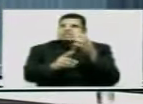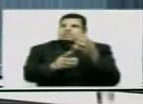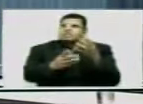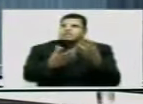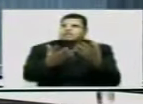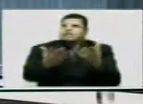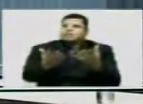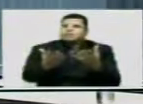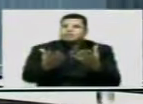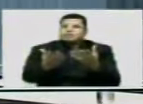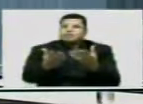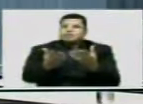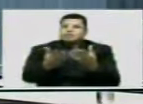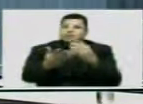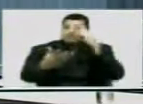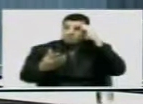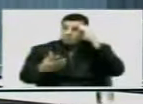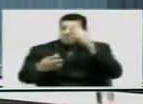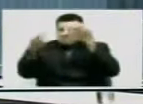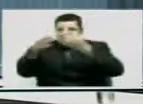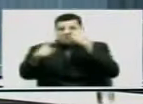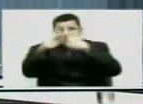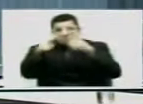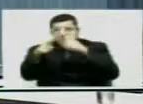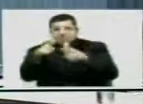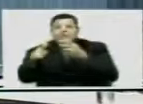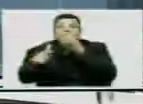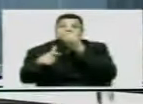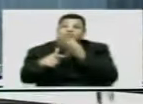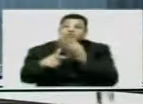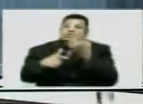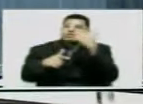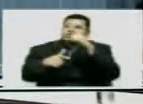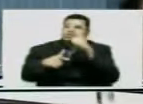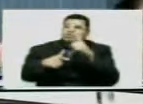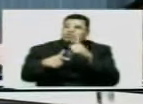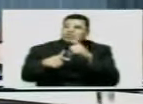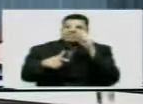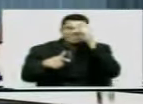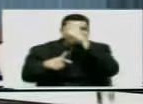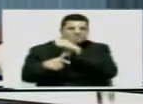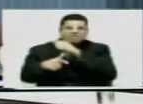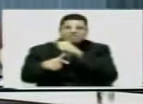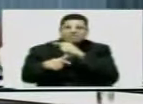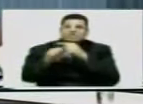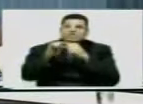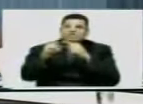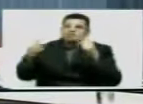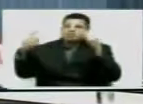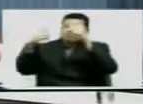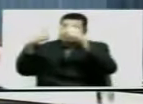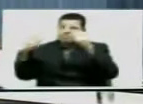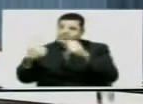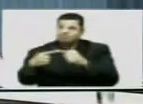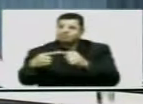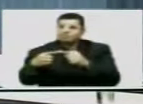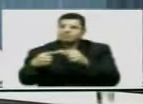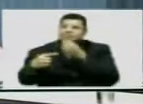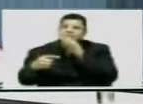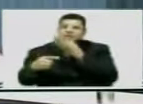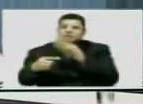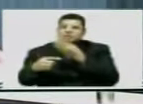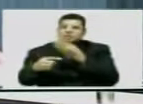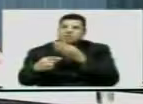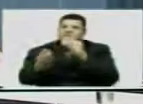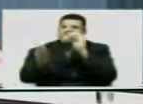para encarar certos problemas. E não é uma tarefa muito fácil ser ponderado com